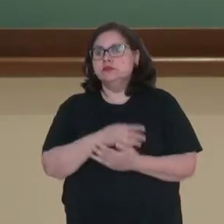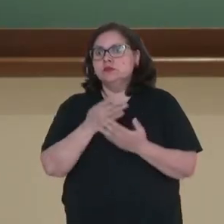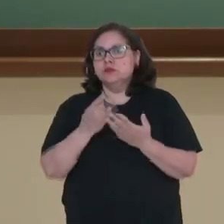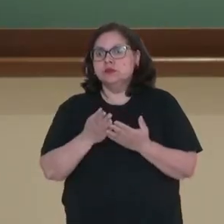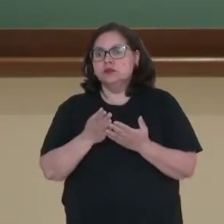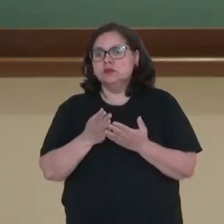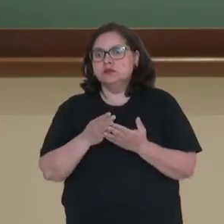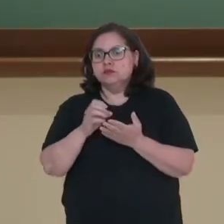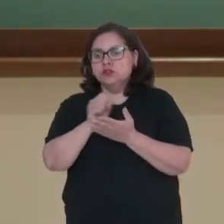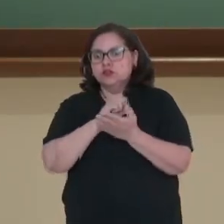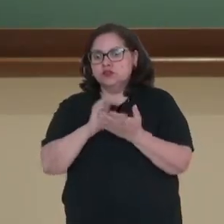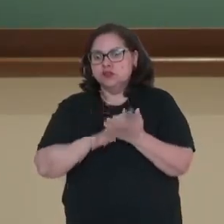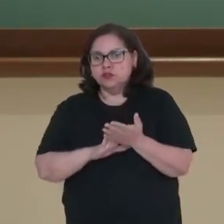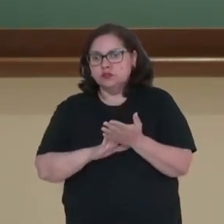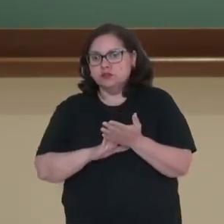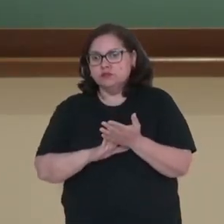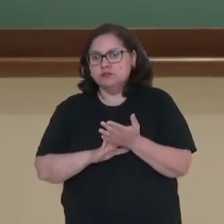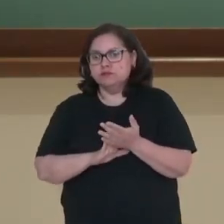Professor, que